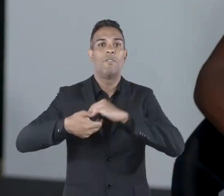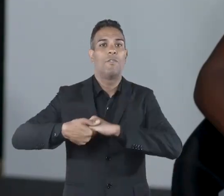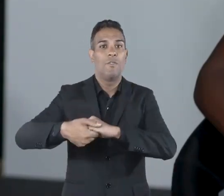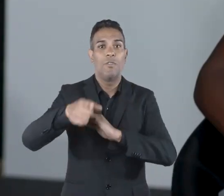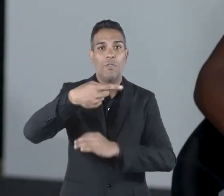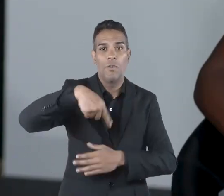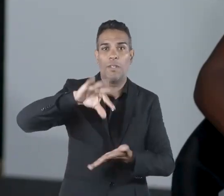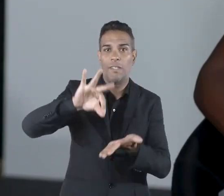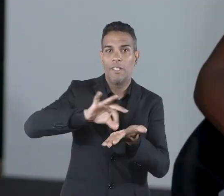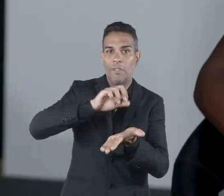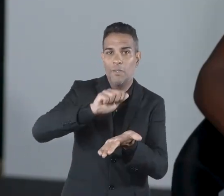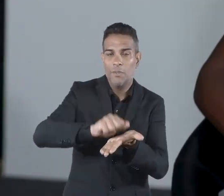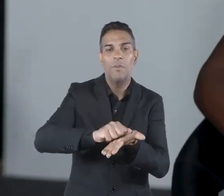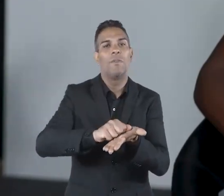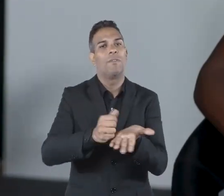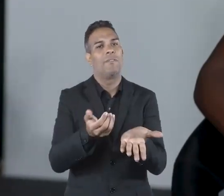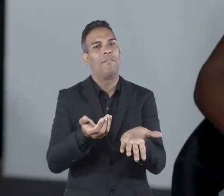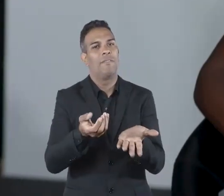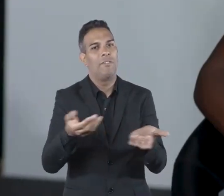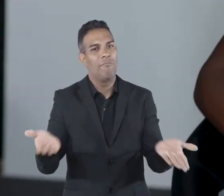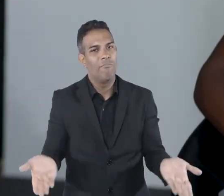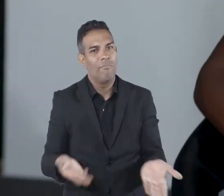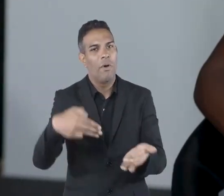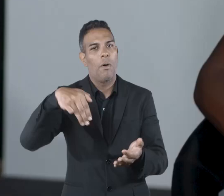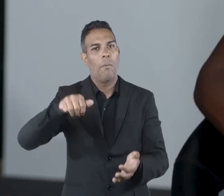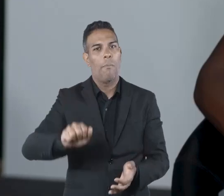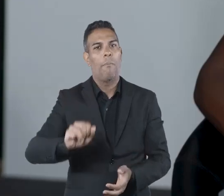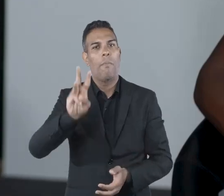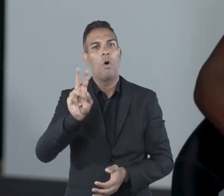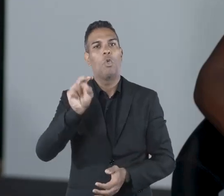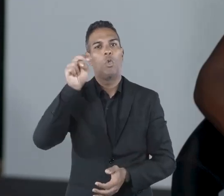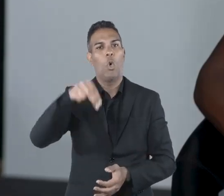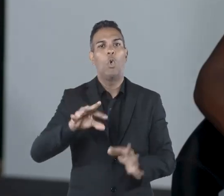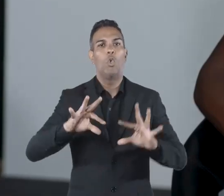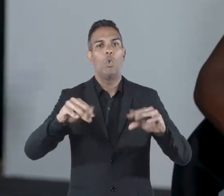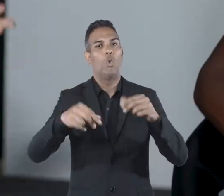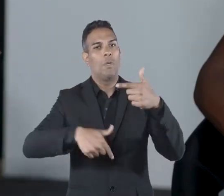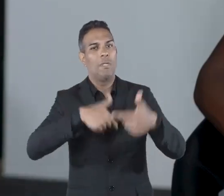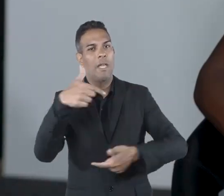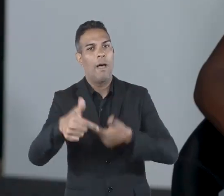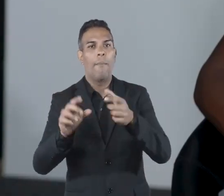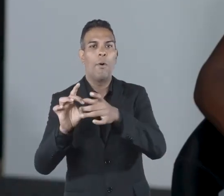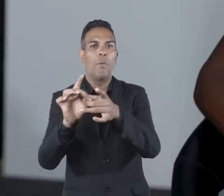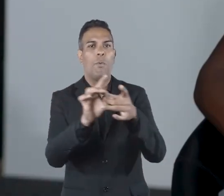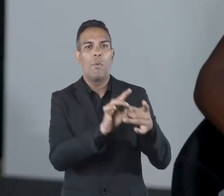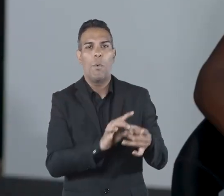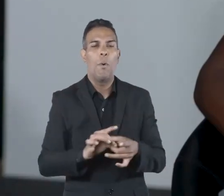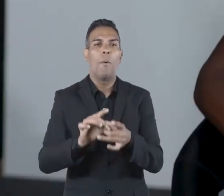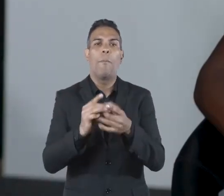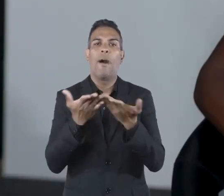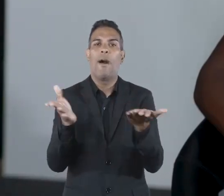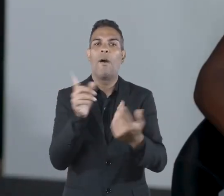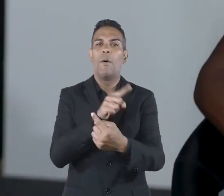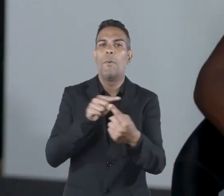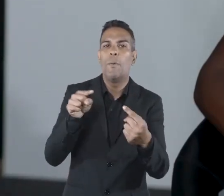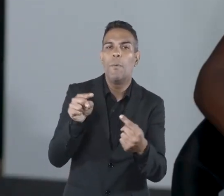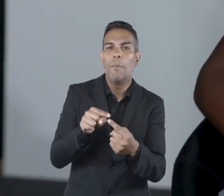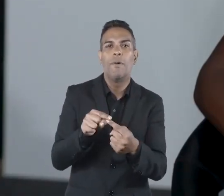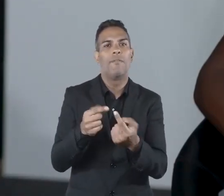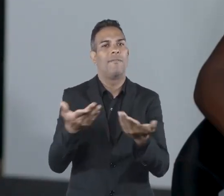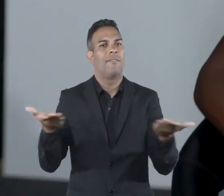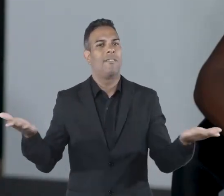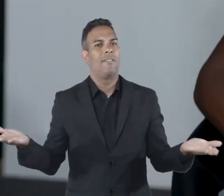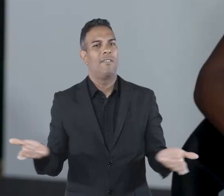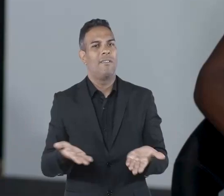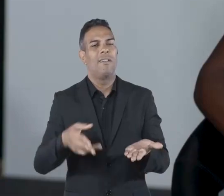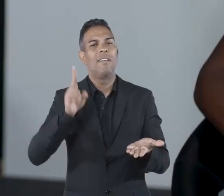realmente valorizar, vamos nos inscrever no Abraço Cultural, vamos incentivar a Marrom, vamos fazer esse